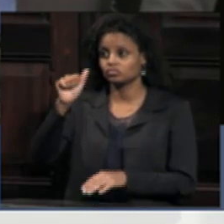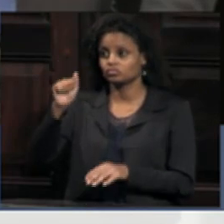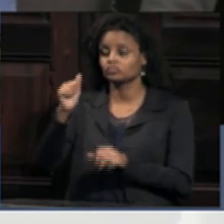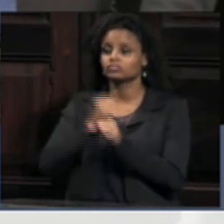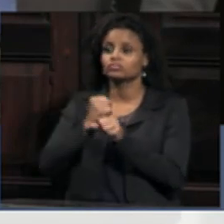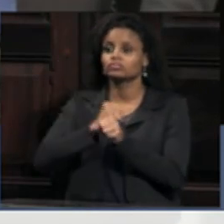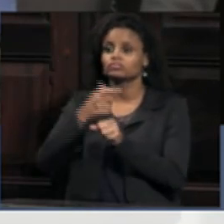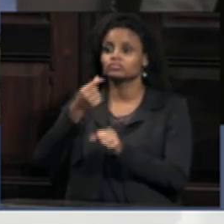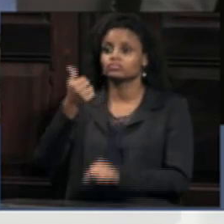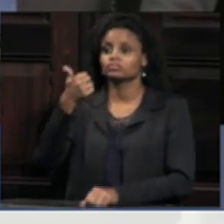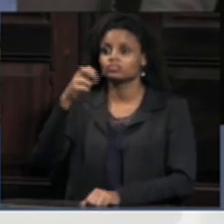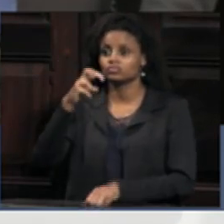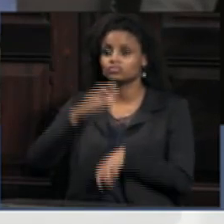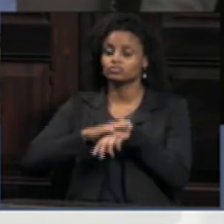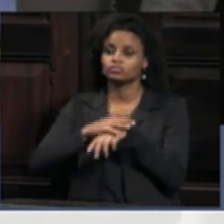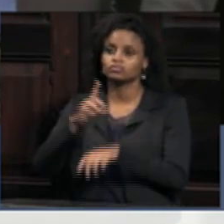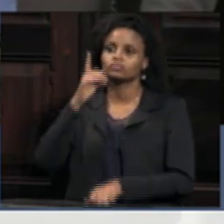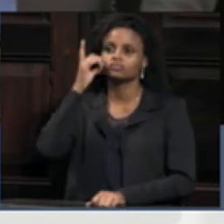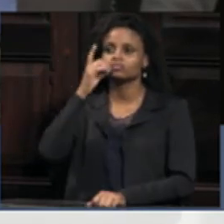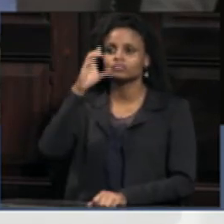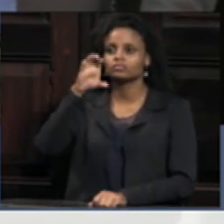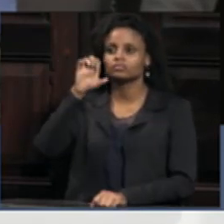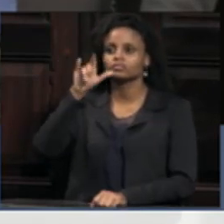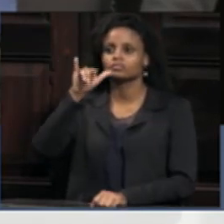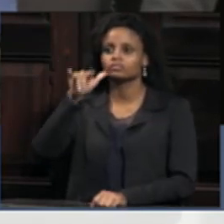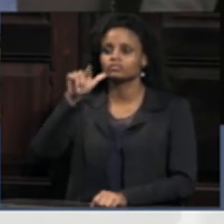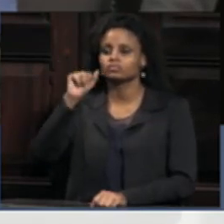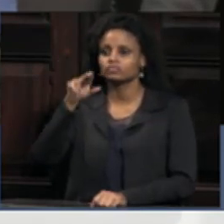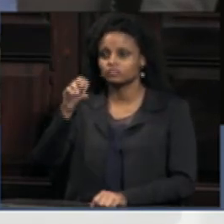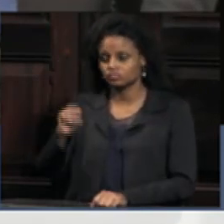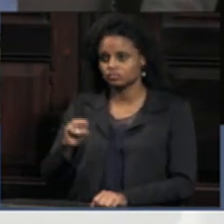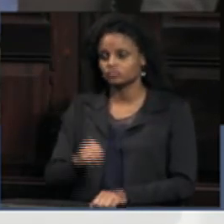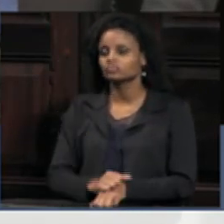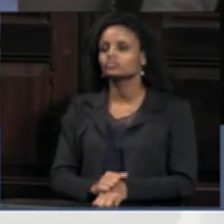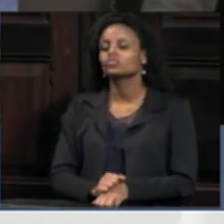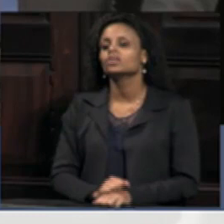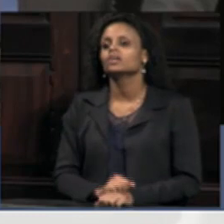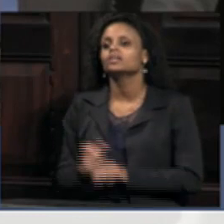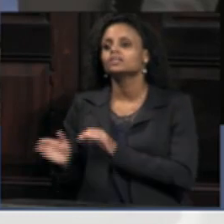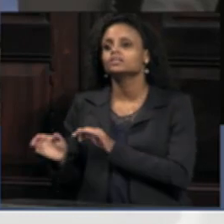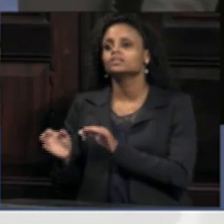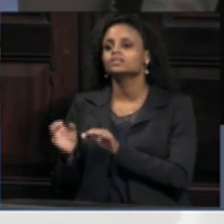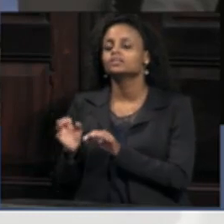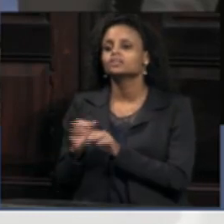921A/2015, autoria do deputado André Ceciliano. Veto total oposto ao projeto de lei